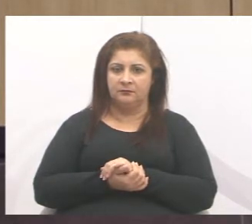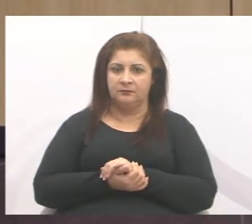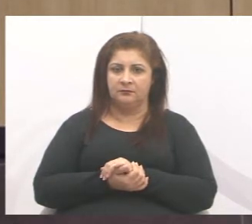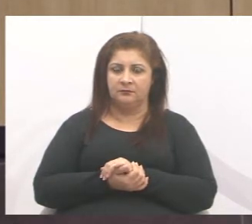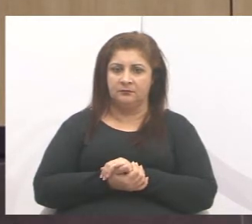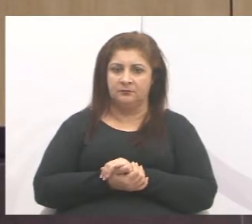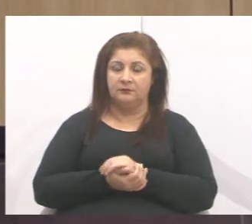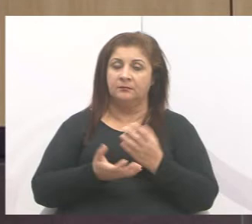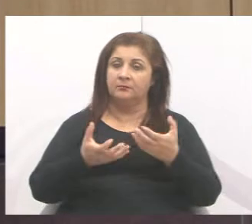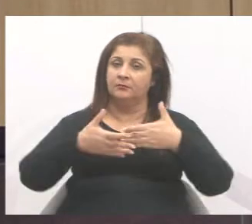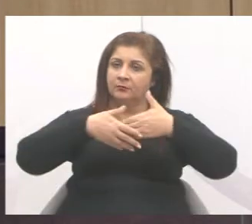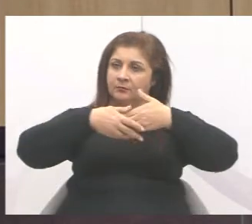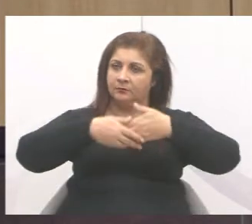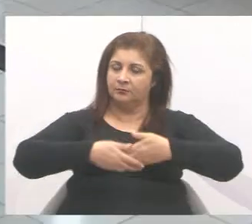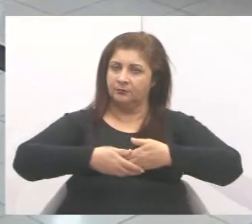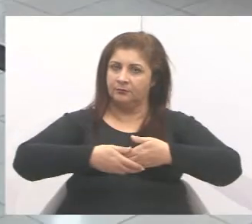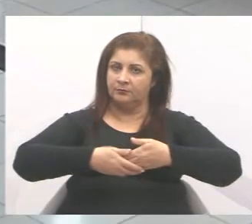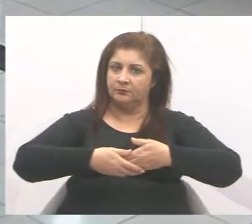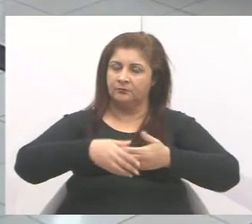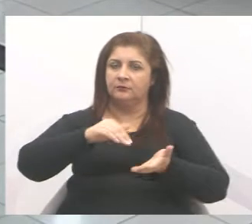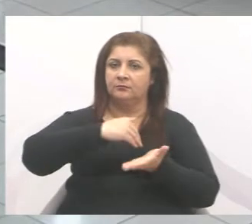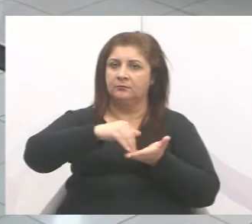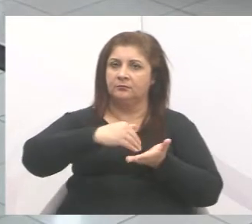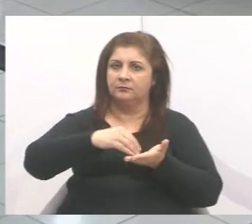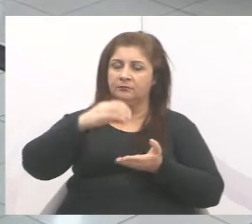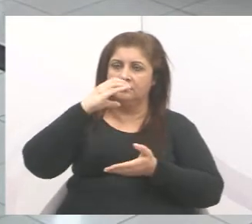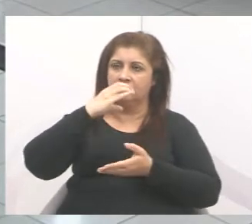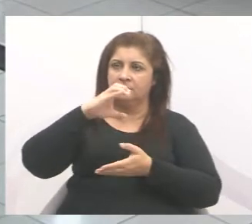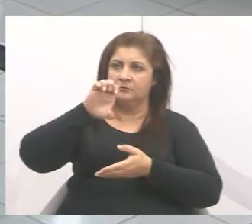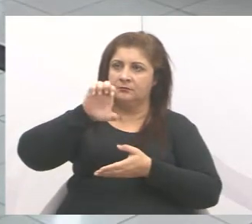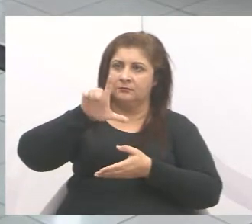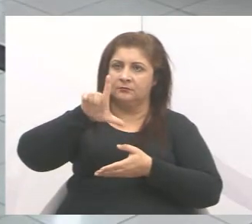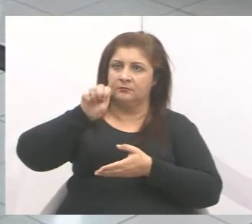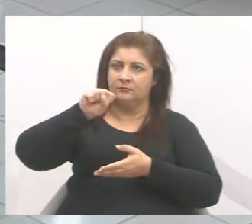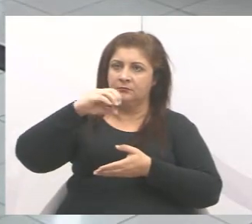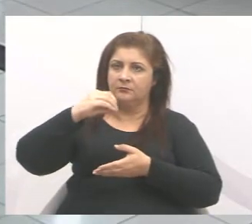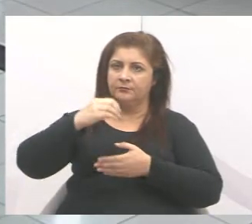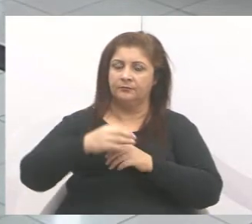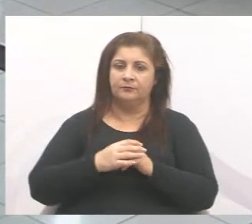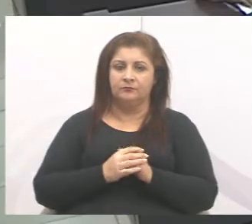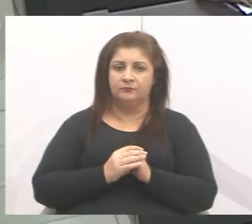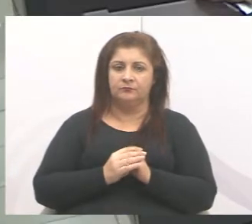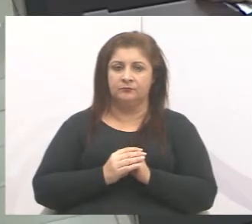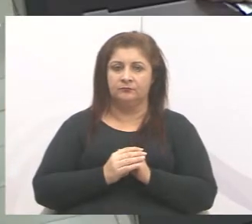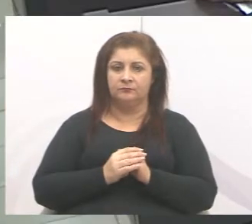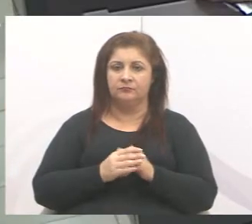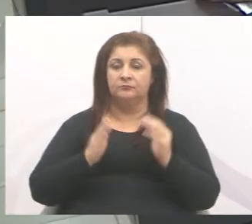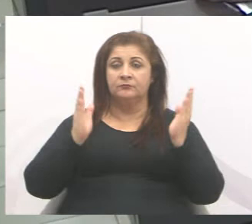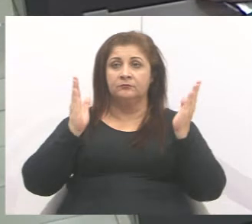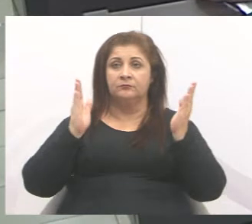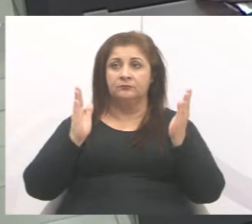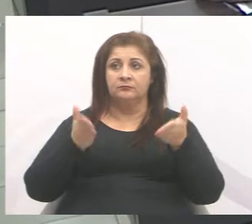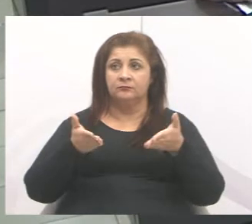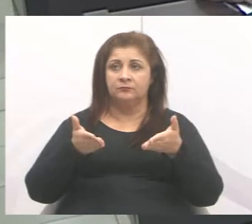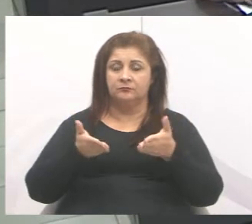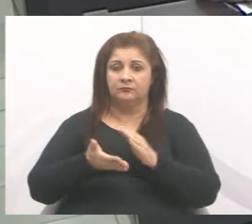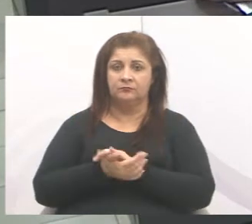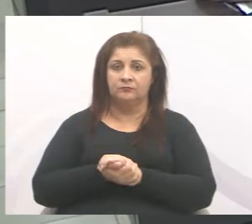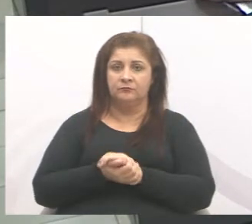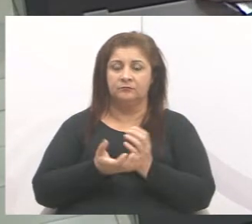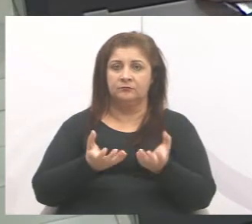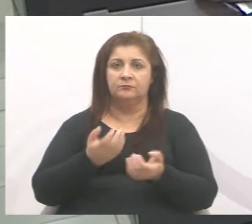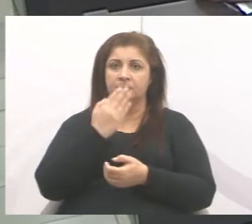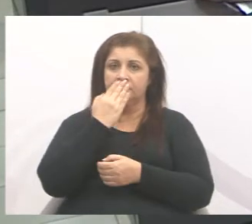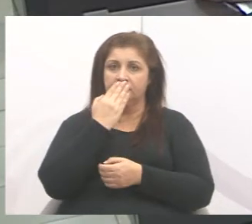Eu quero cumprimentar o secretário Celso Florencio, cumprimentar todos os vereadores. E hoje, Celso, eu quero fazer aqui um pedido